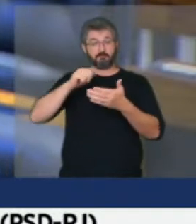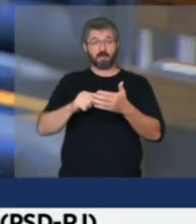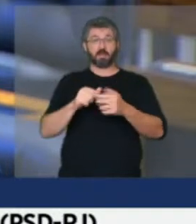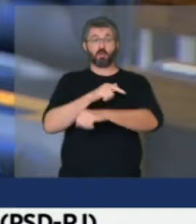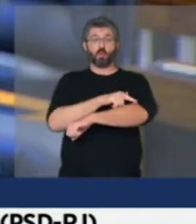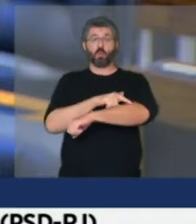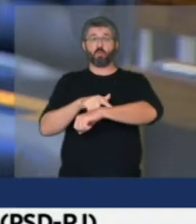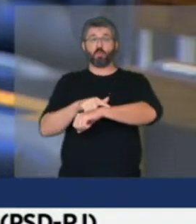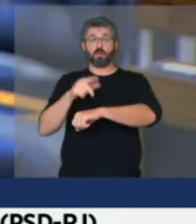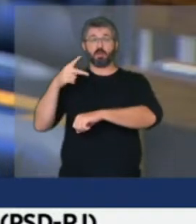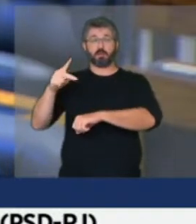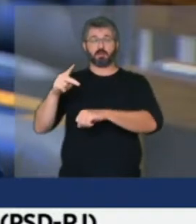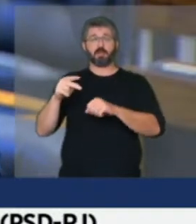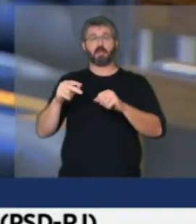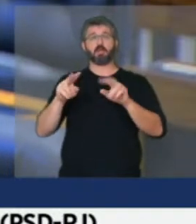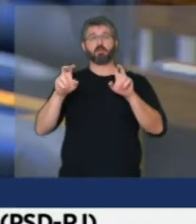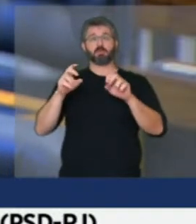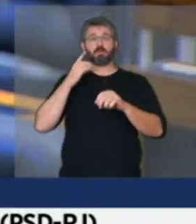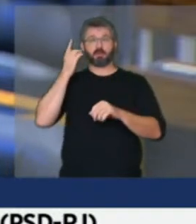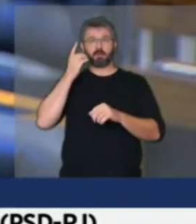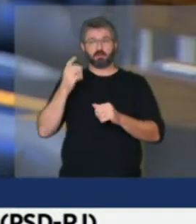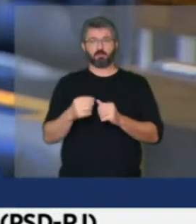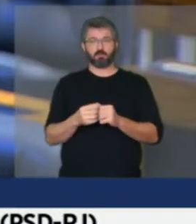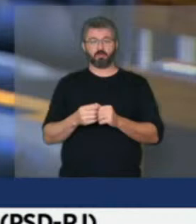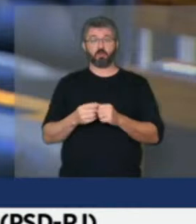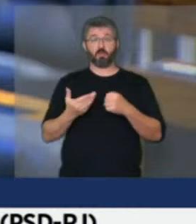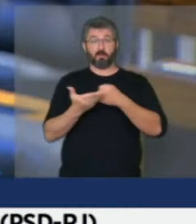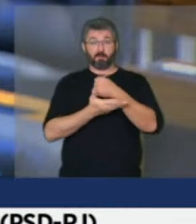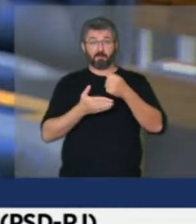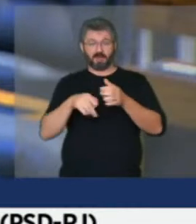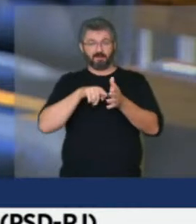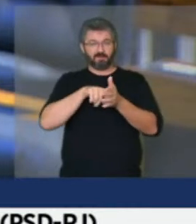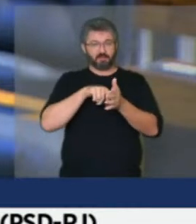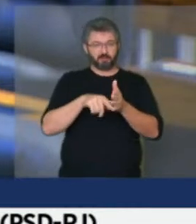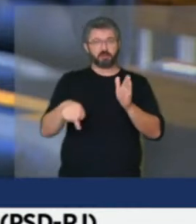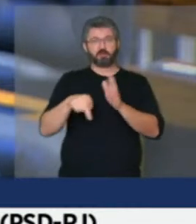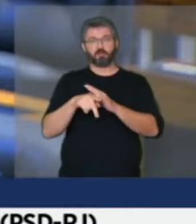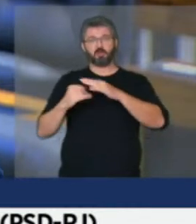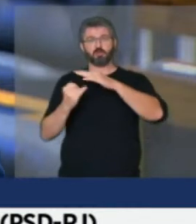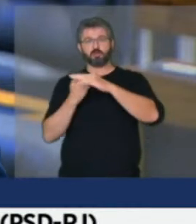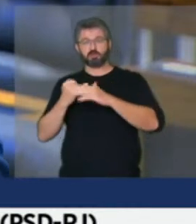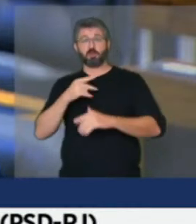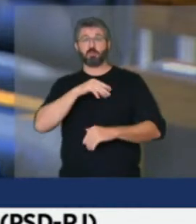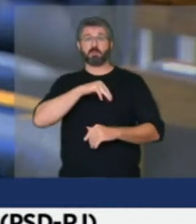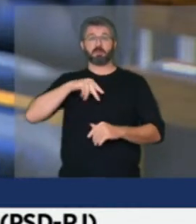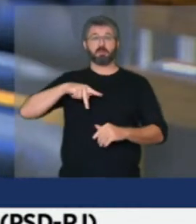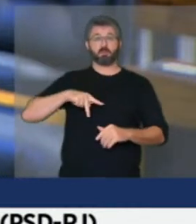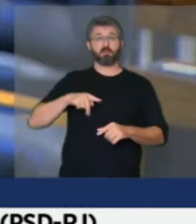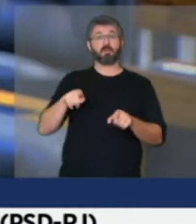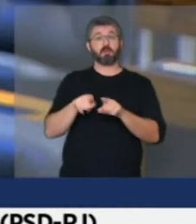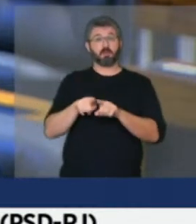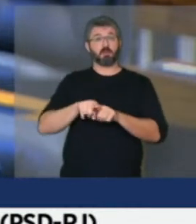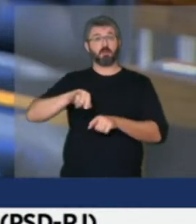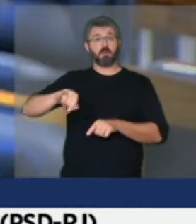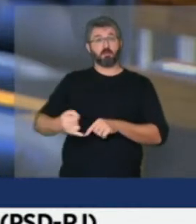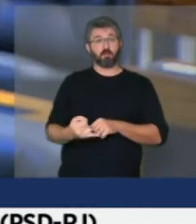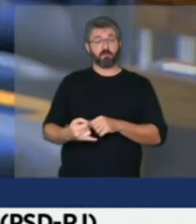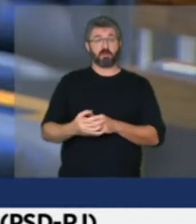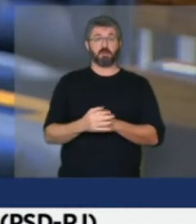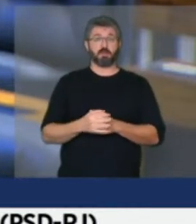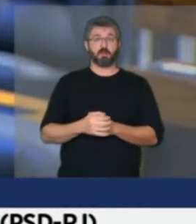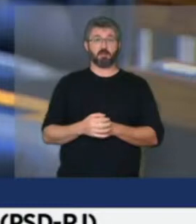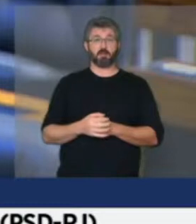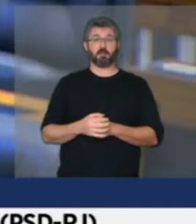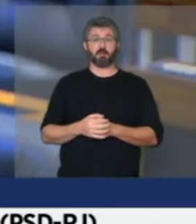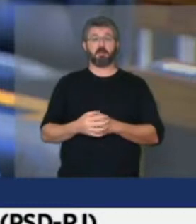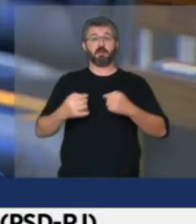decoro. Embasado nas investigações, nas instituições, no Ministério Público. E aproveitando aqui, senhor presidente,